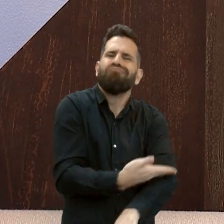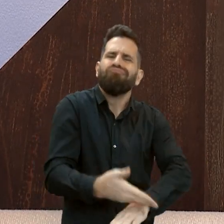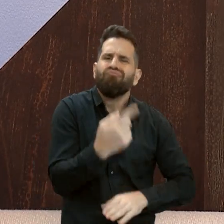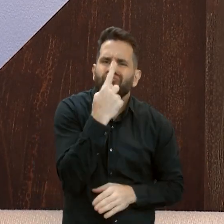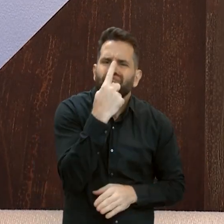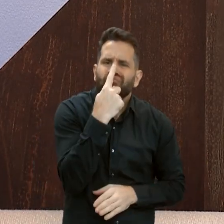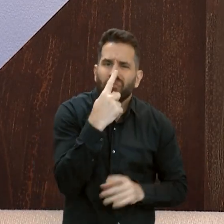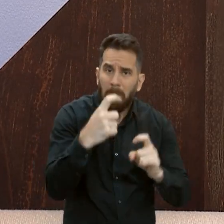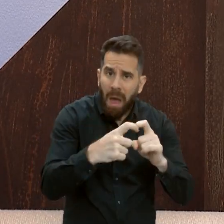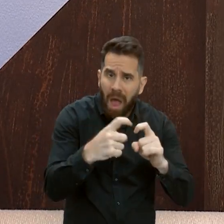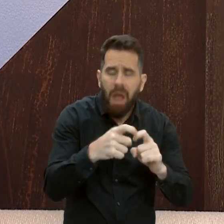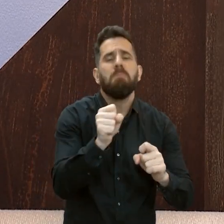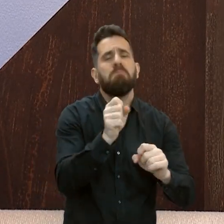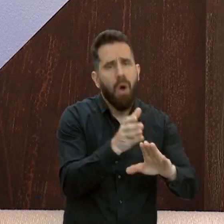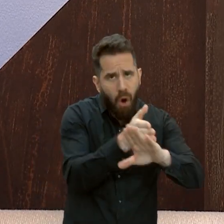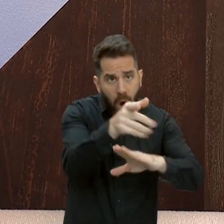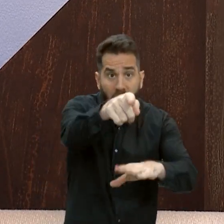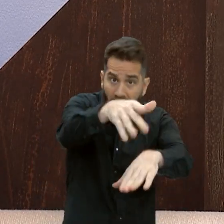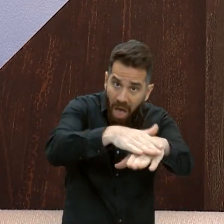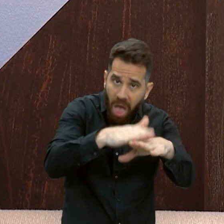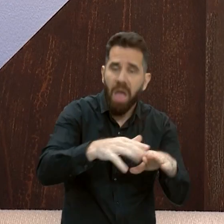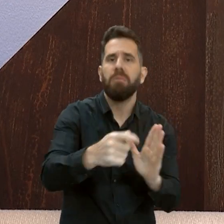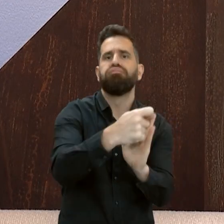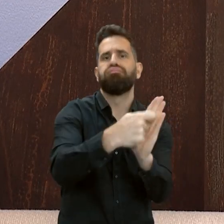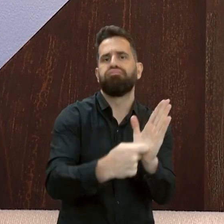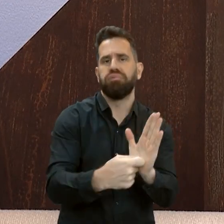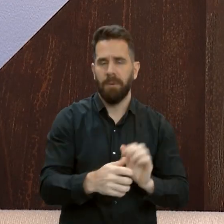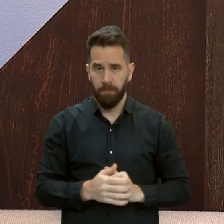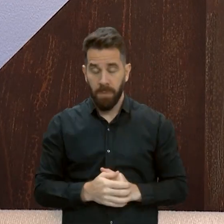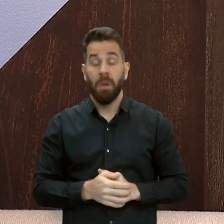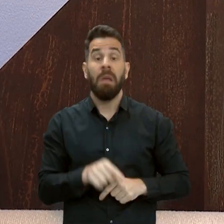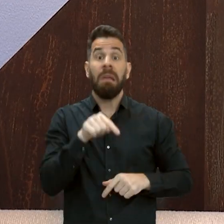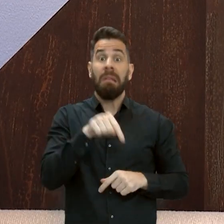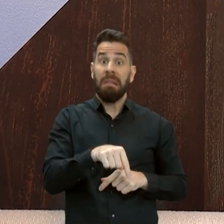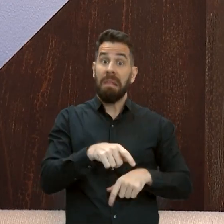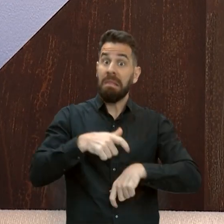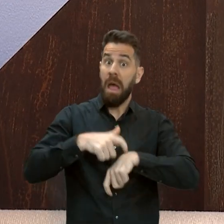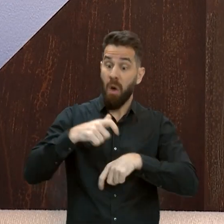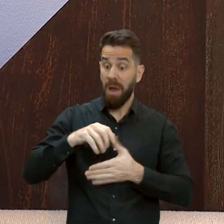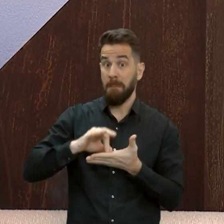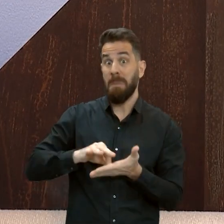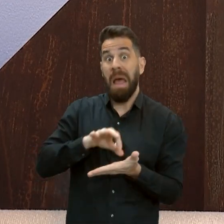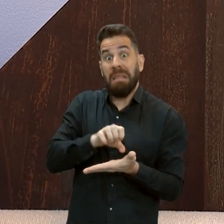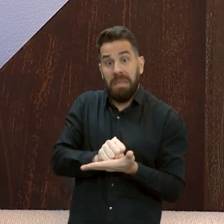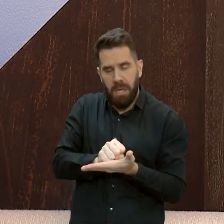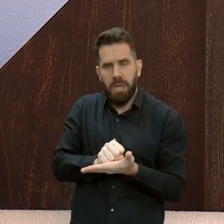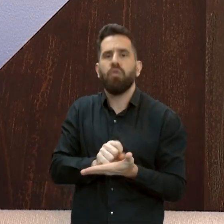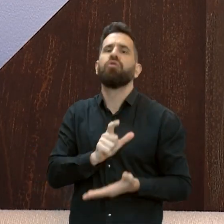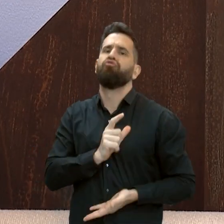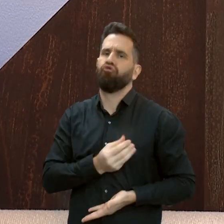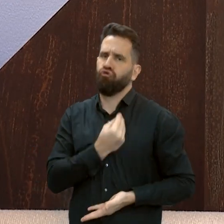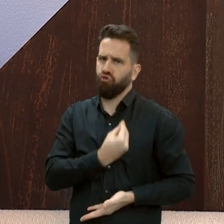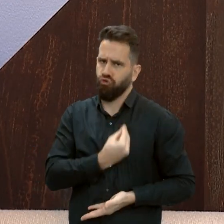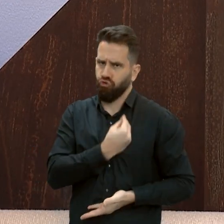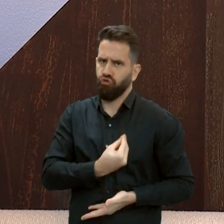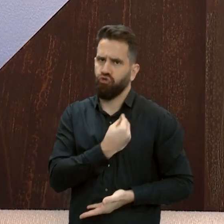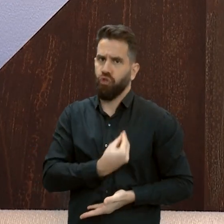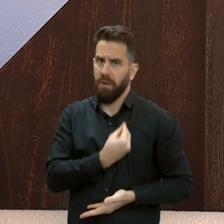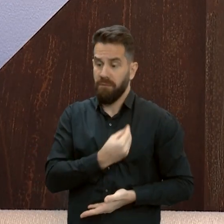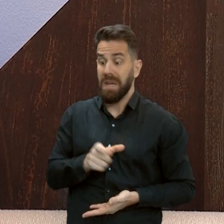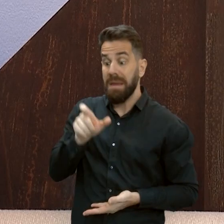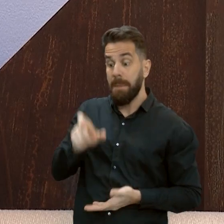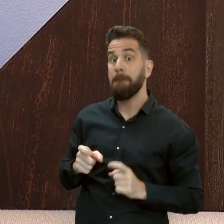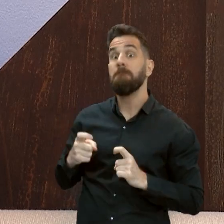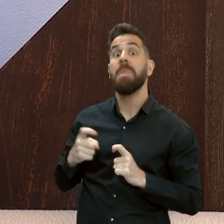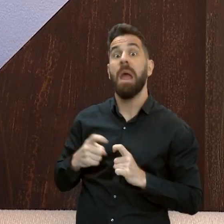entrevista, durante a matrícula, a comissão na composição da comissão tem um médico, junto com os membros, né? O